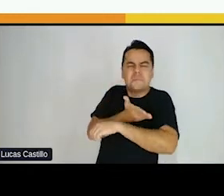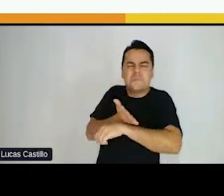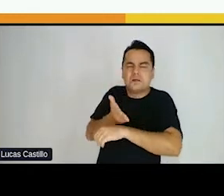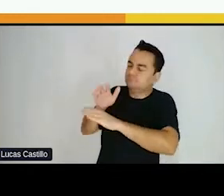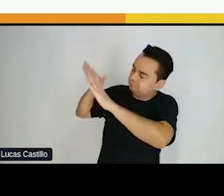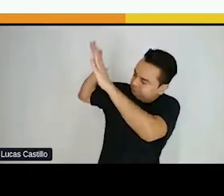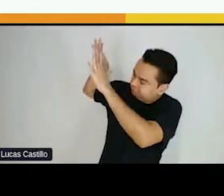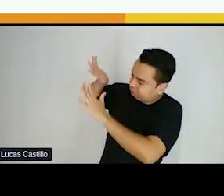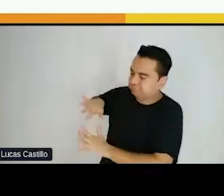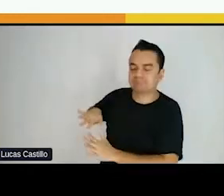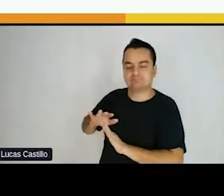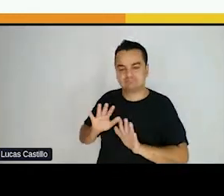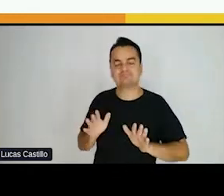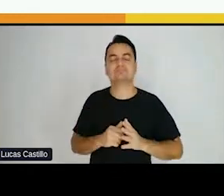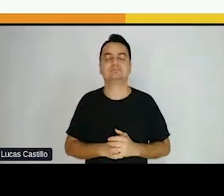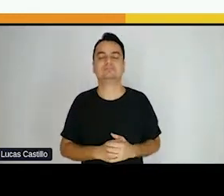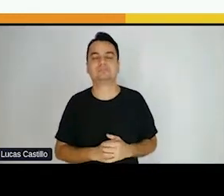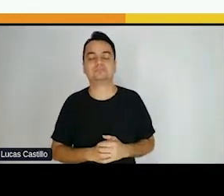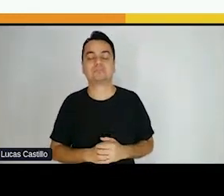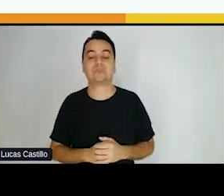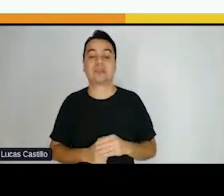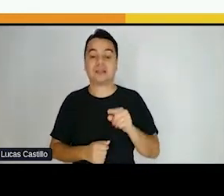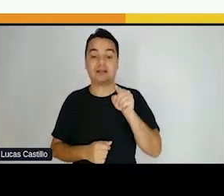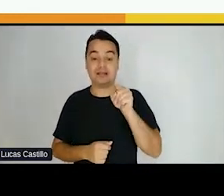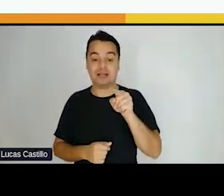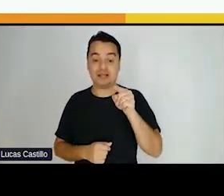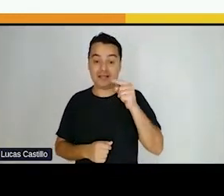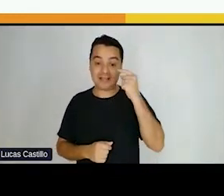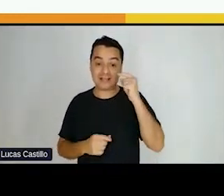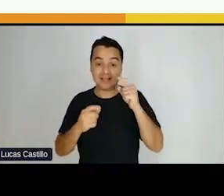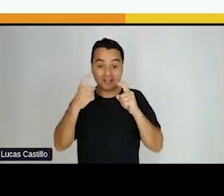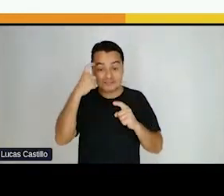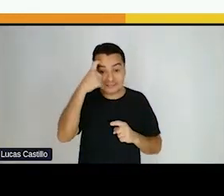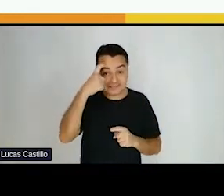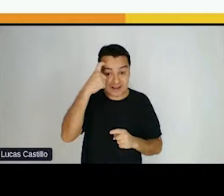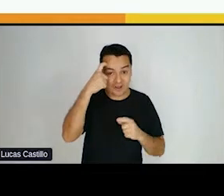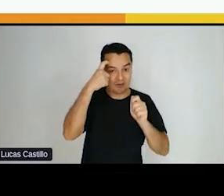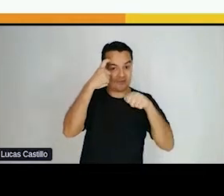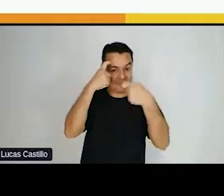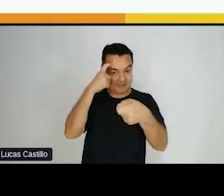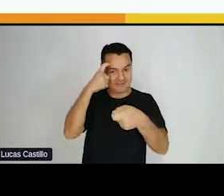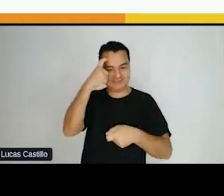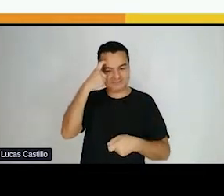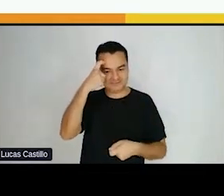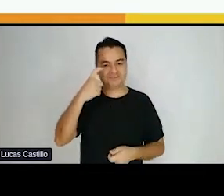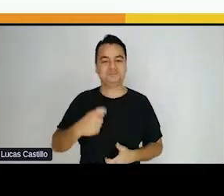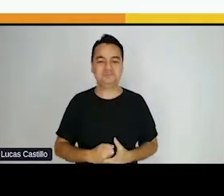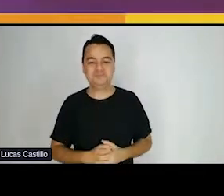tá certo? E aí, e esse aqui é o meu sinal.